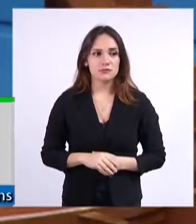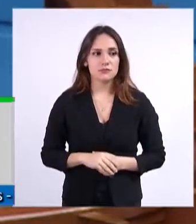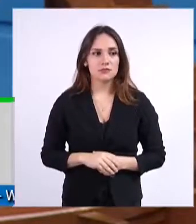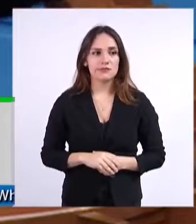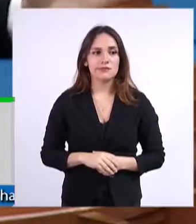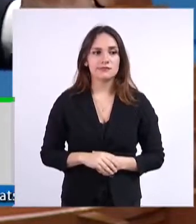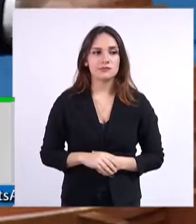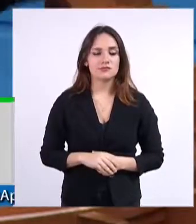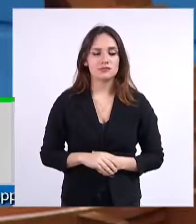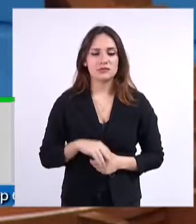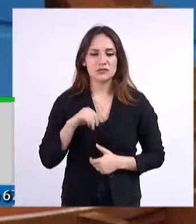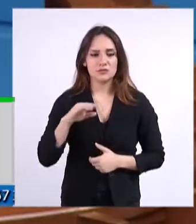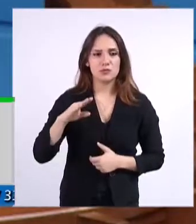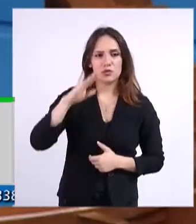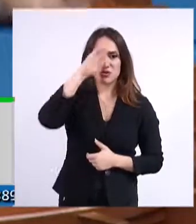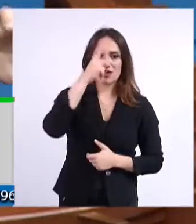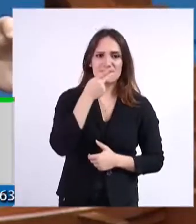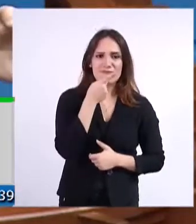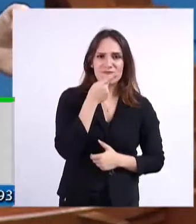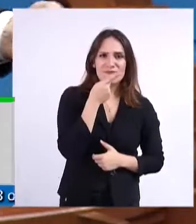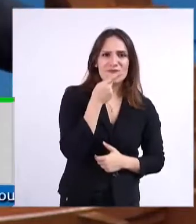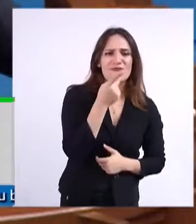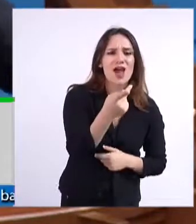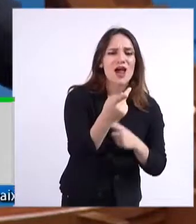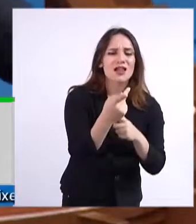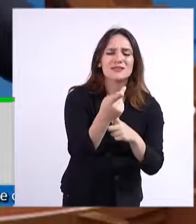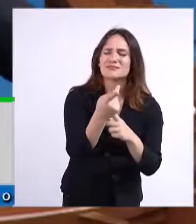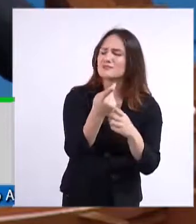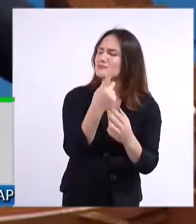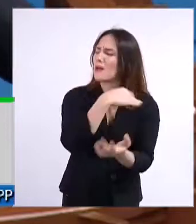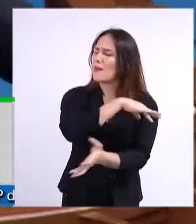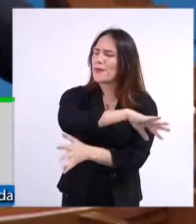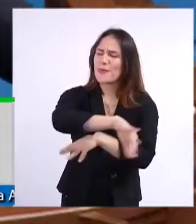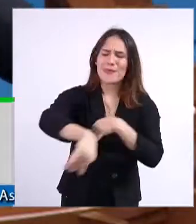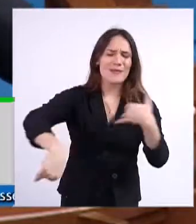Uma palavra dele causa um estrago na economia.